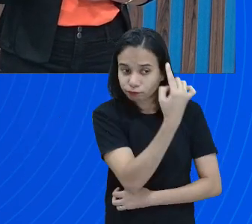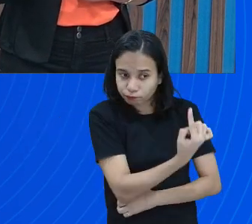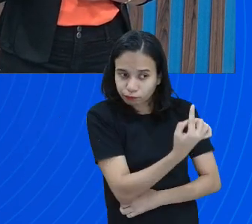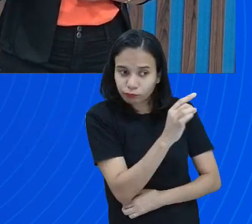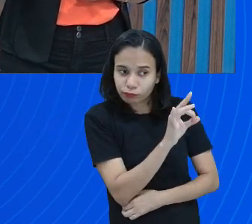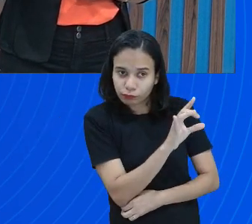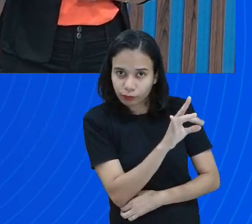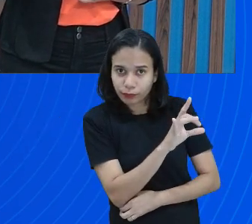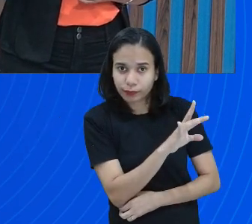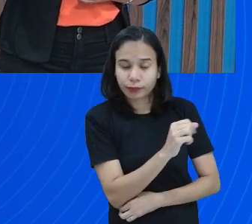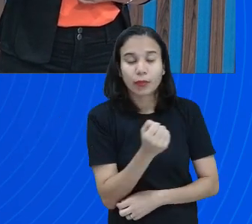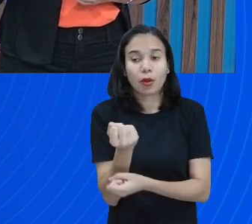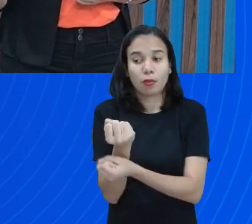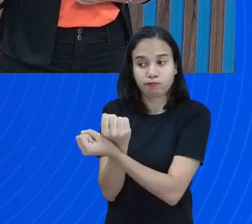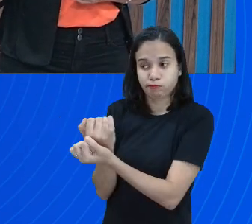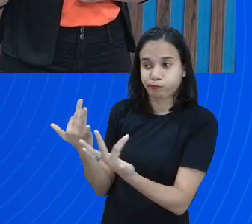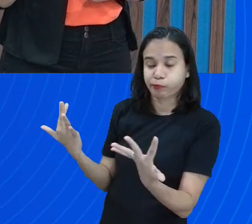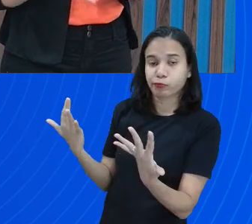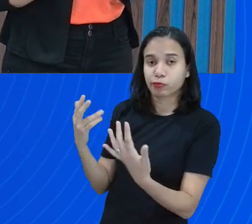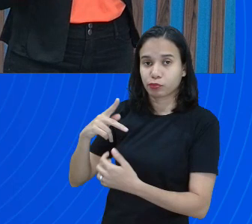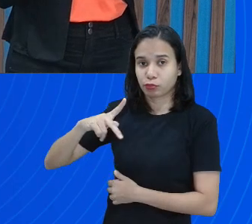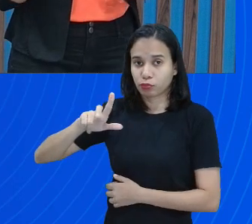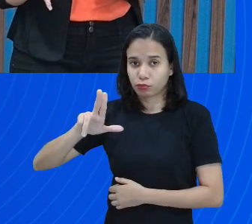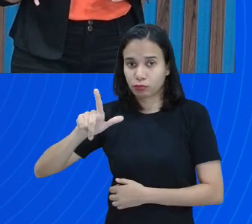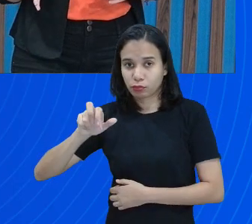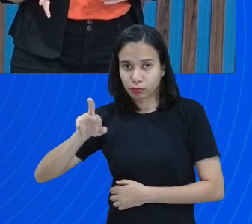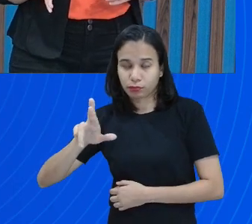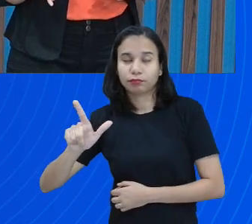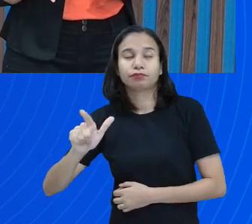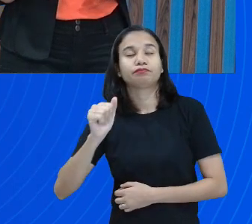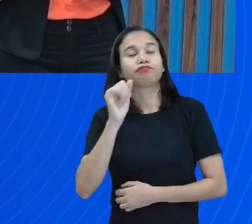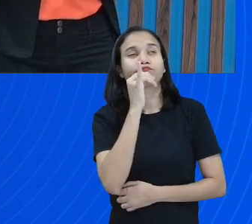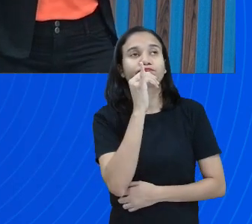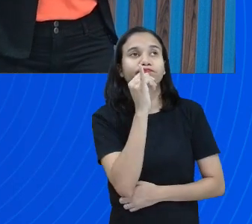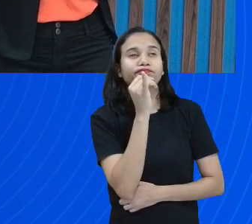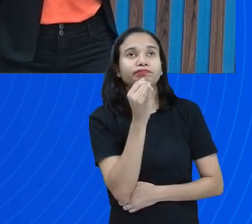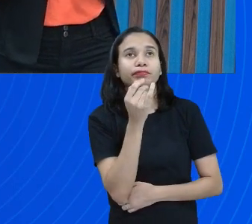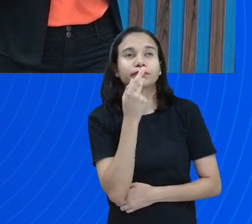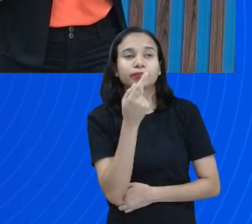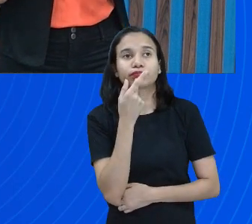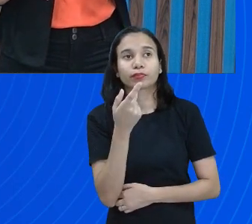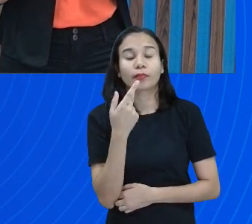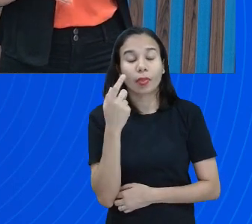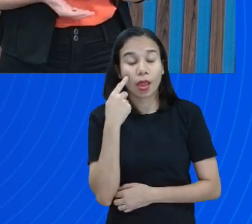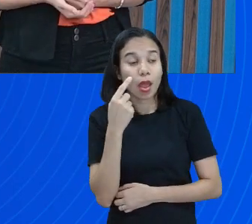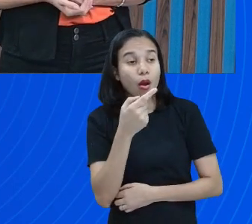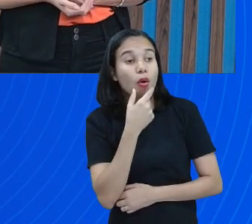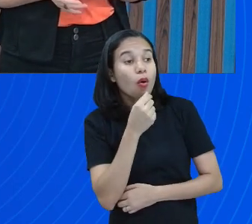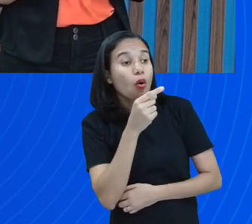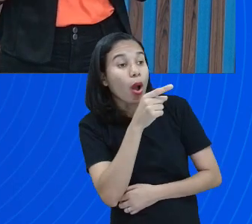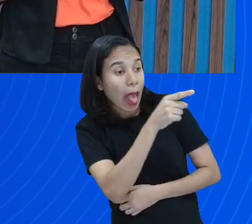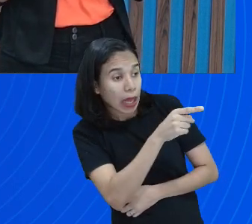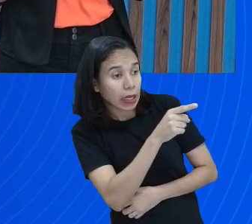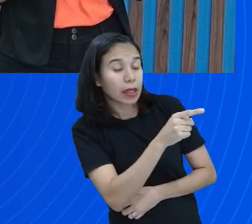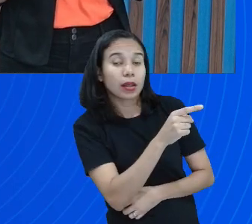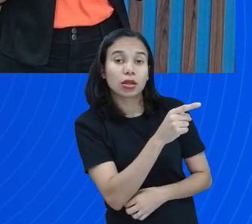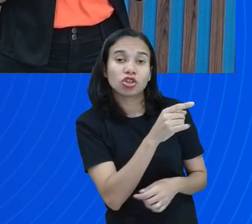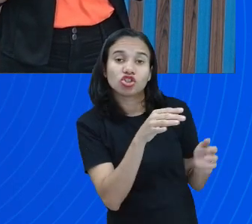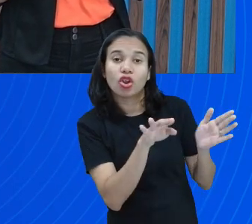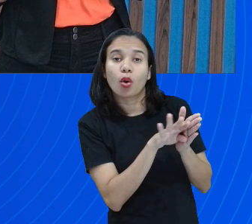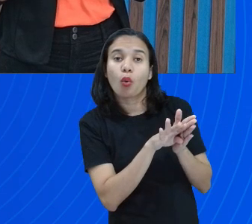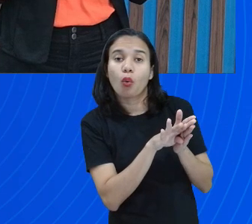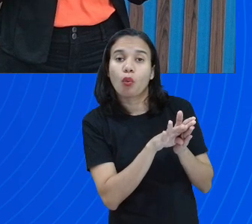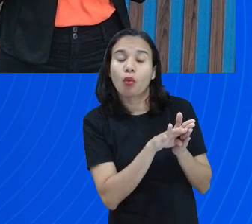coisa apenas, plural mais de uma. Então, se eu digo, ele chegou, está em